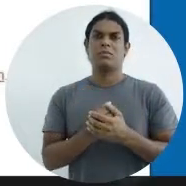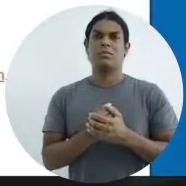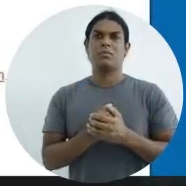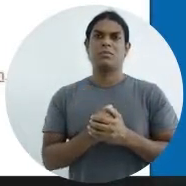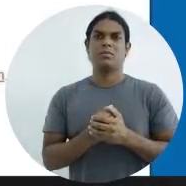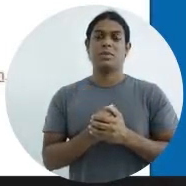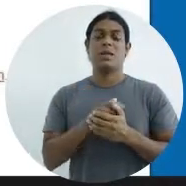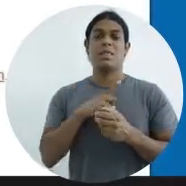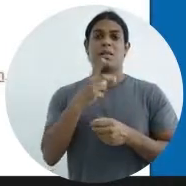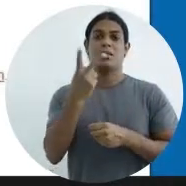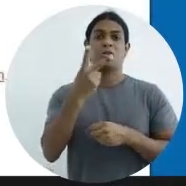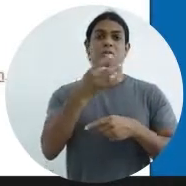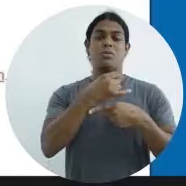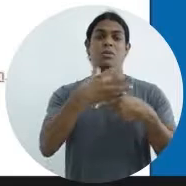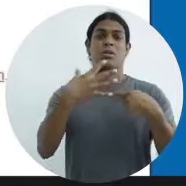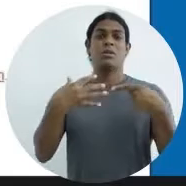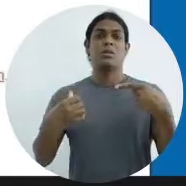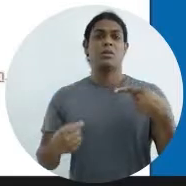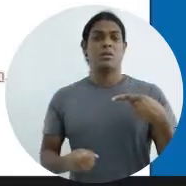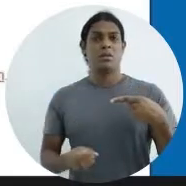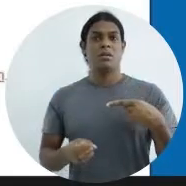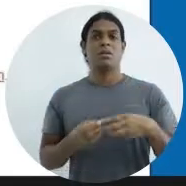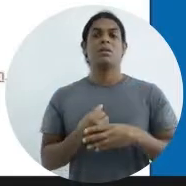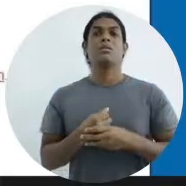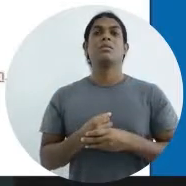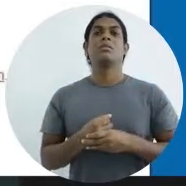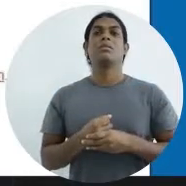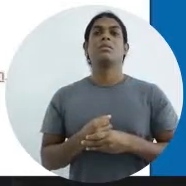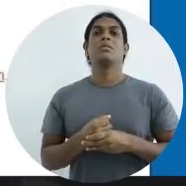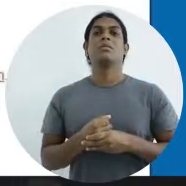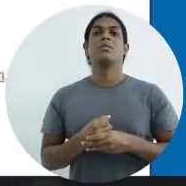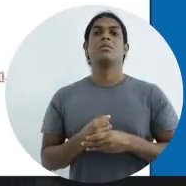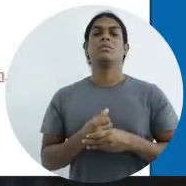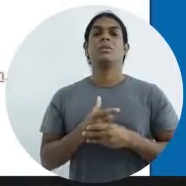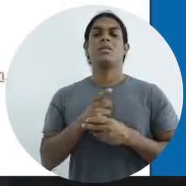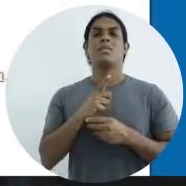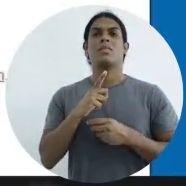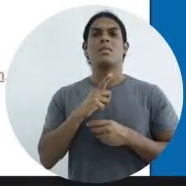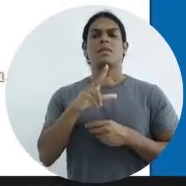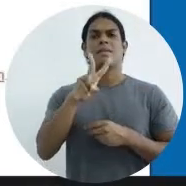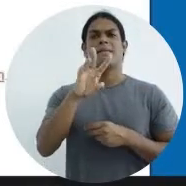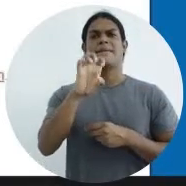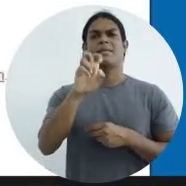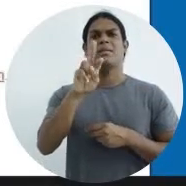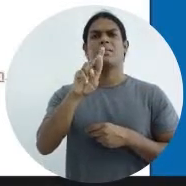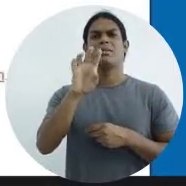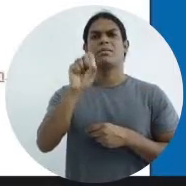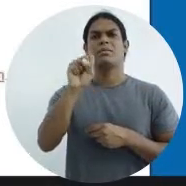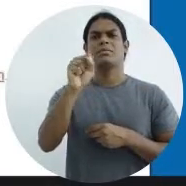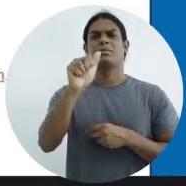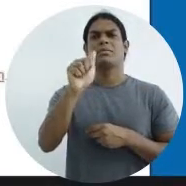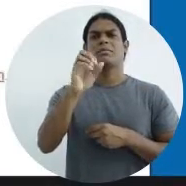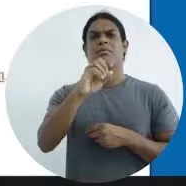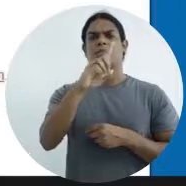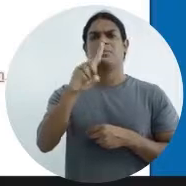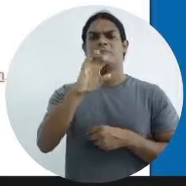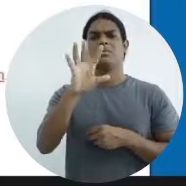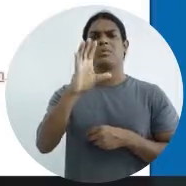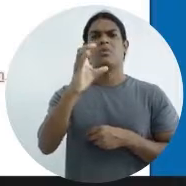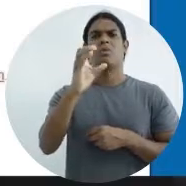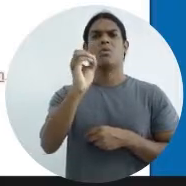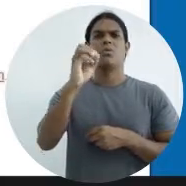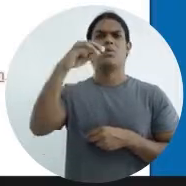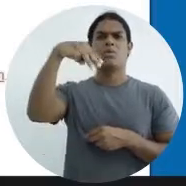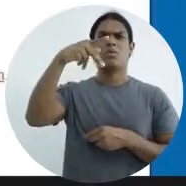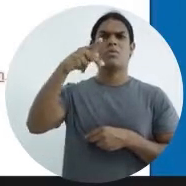Nele tem dois links que estão logo abaixo aí do slide. Você tem a versão comprimida e a versão